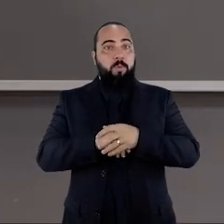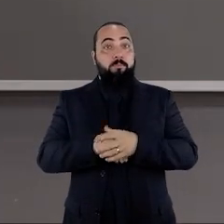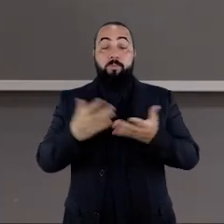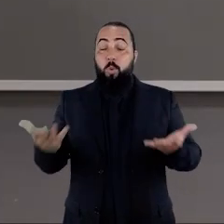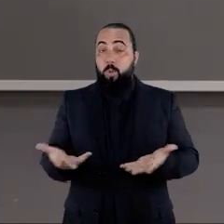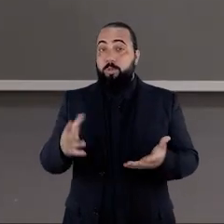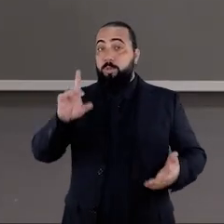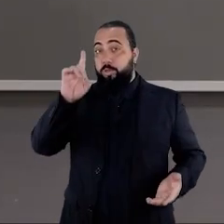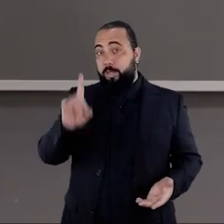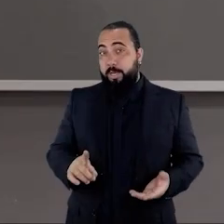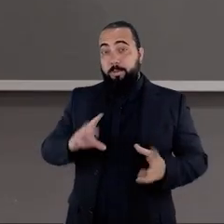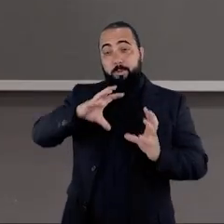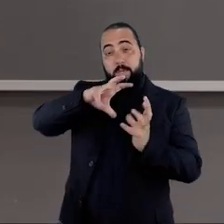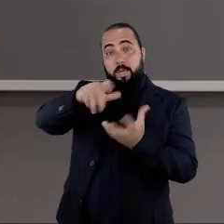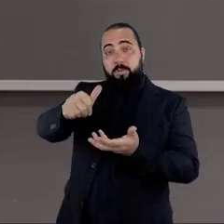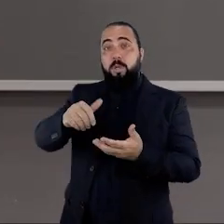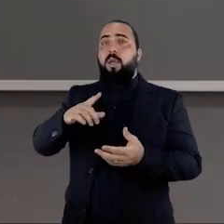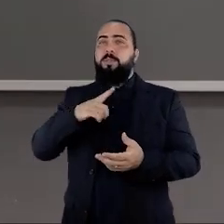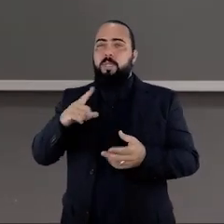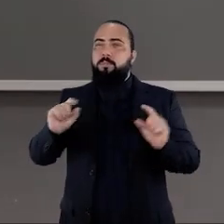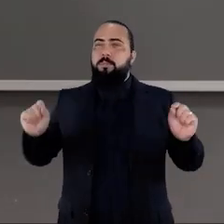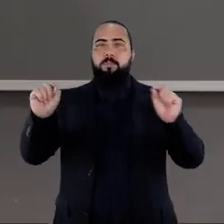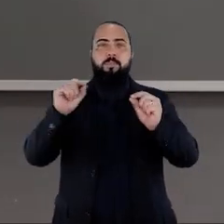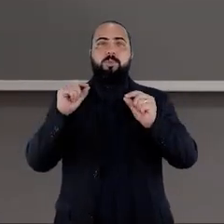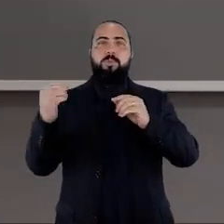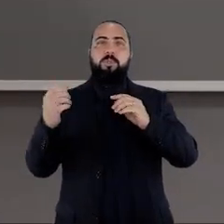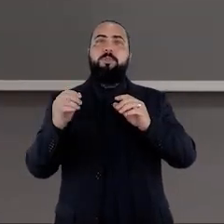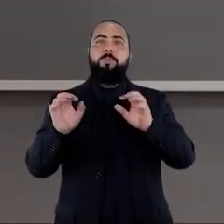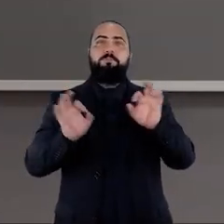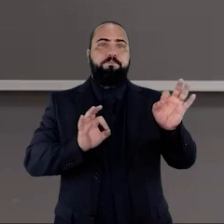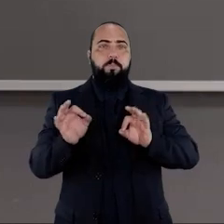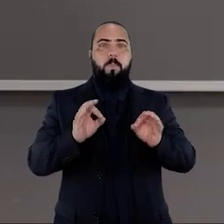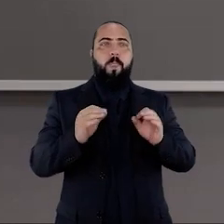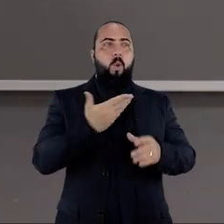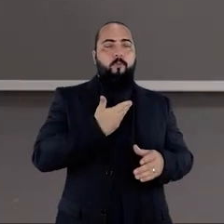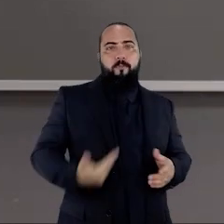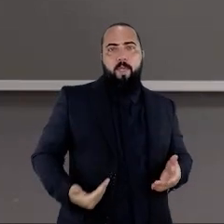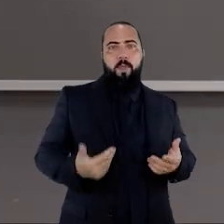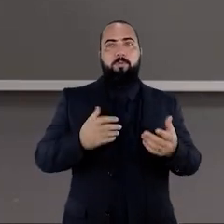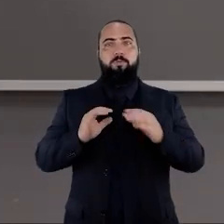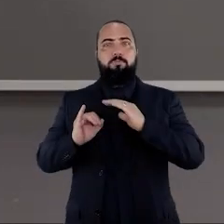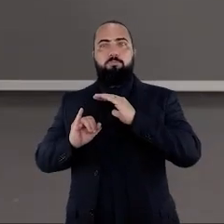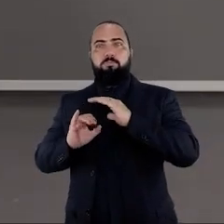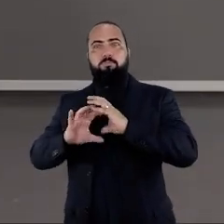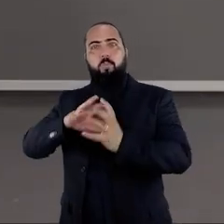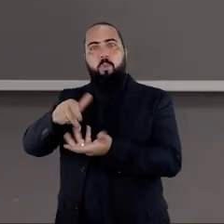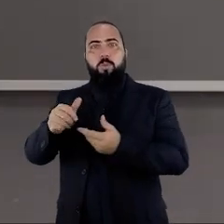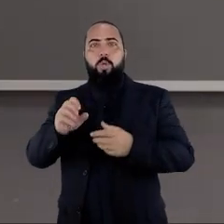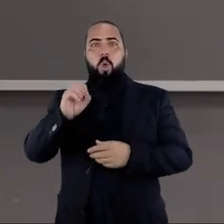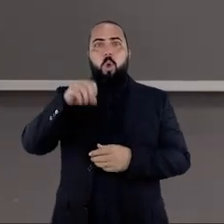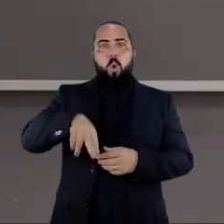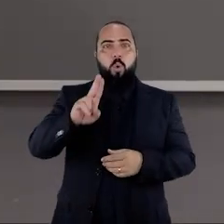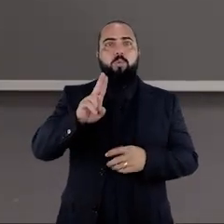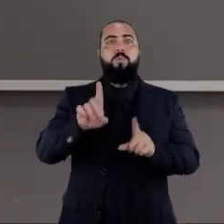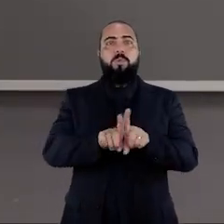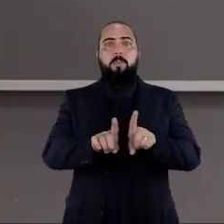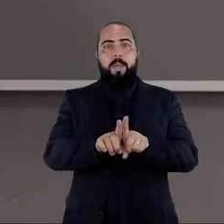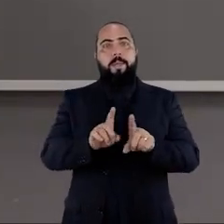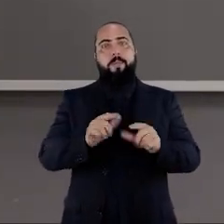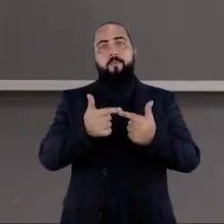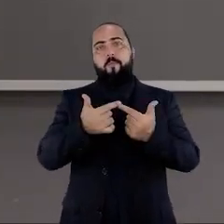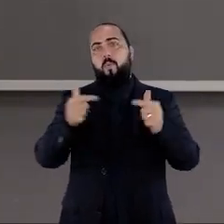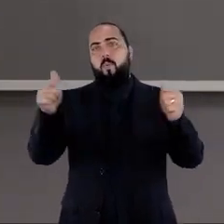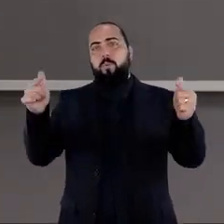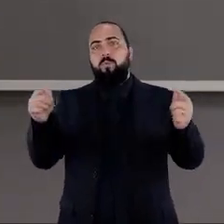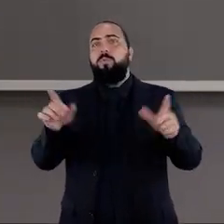no direito internacional, em muitas organizações governamentais internacionais da ONU, inclusive no Estatuto